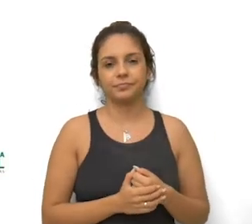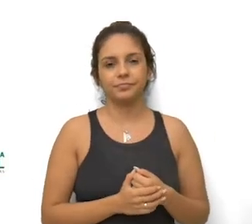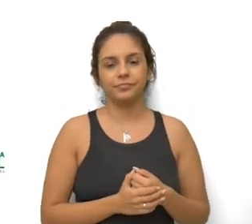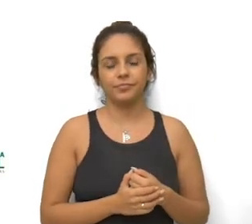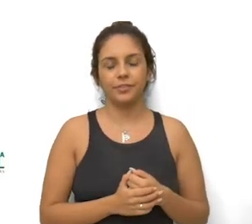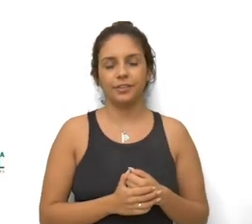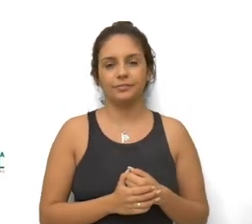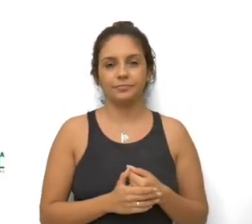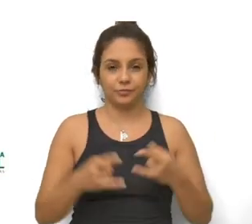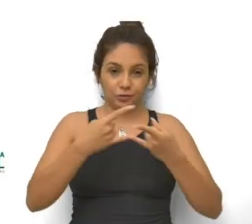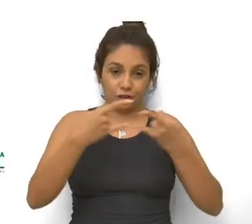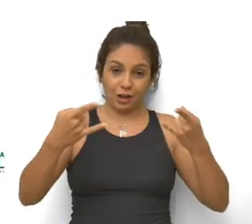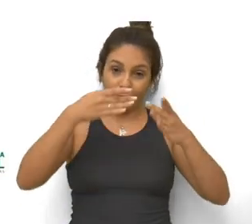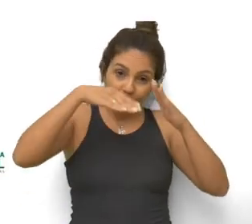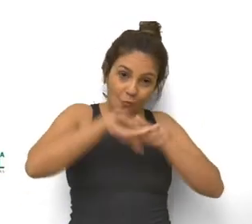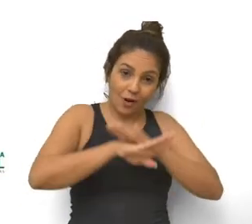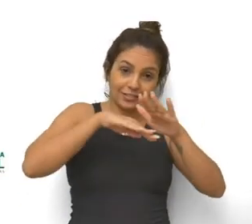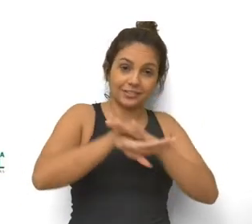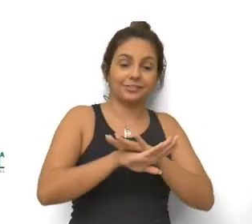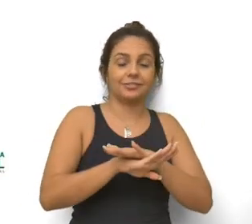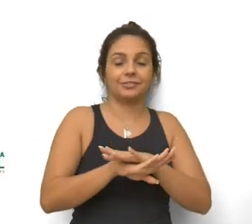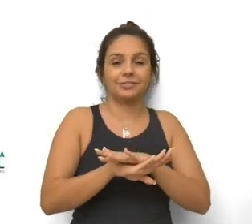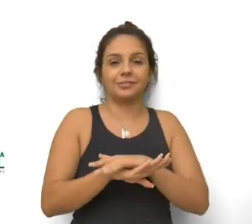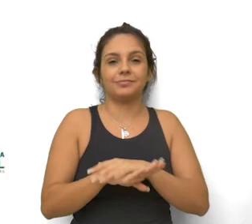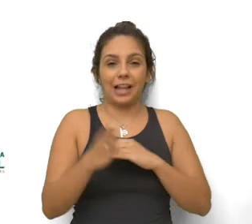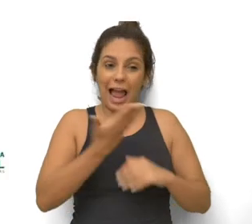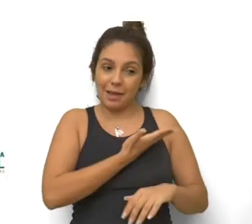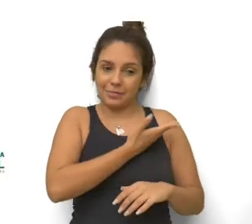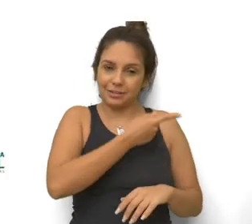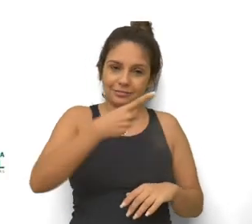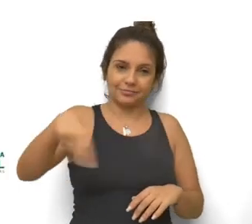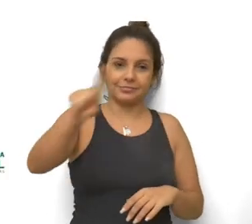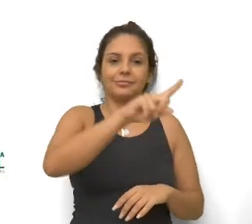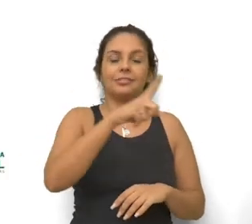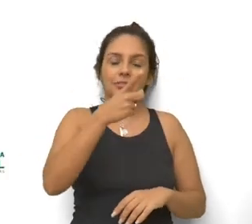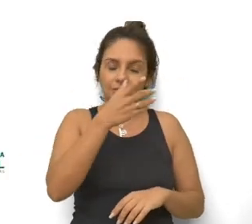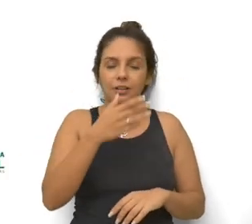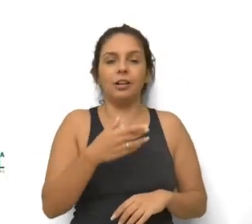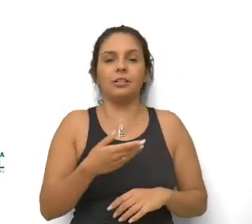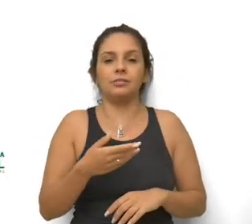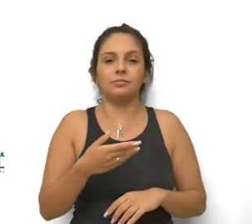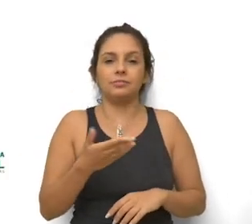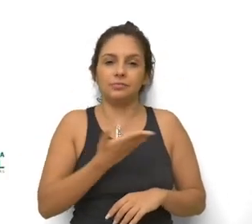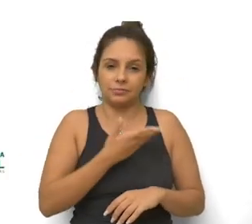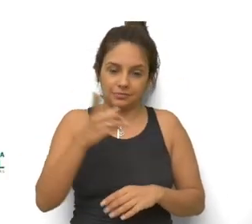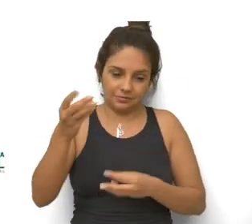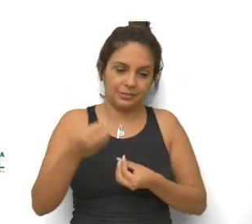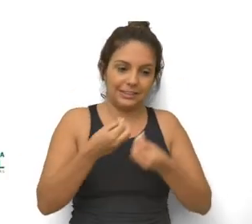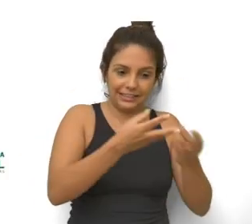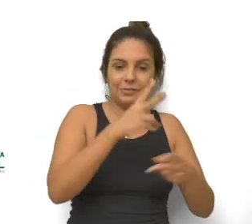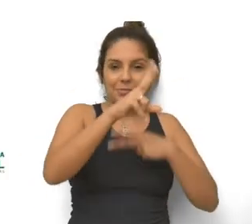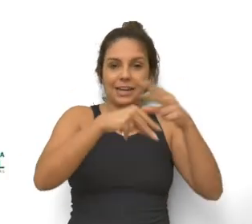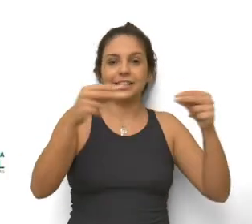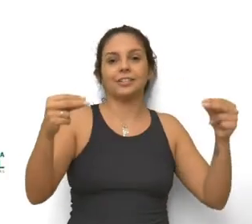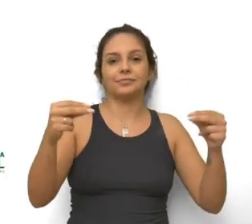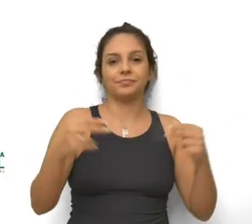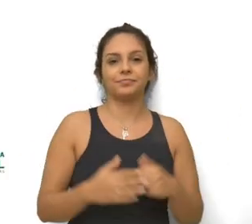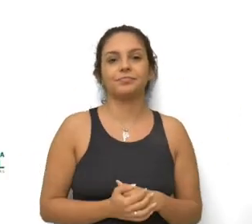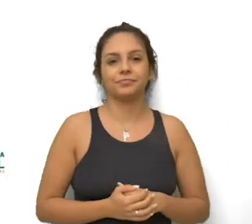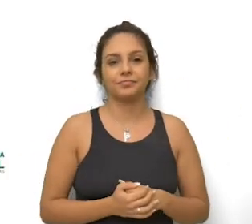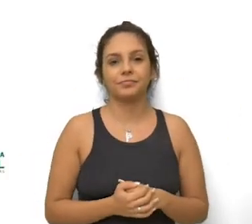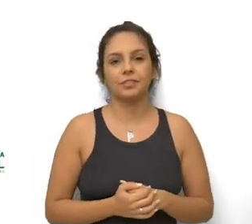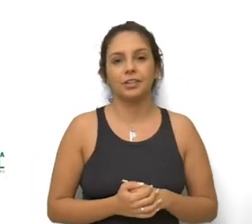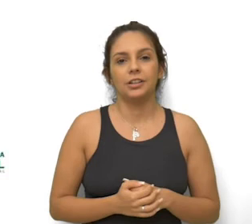os cheques dela ficaram guardados com eles. E eles, de vez em quando, brindam